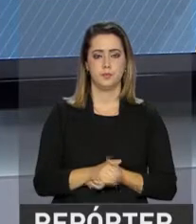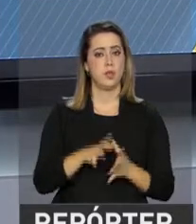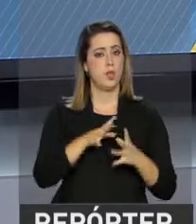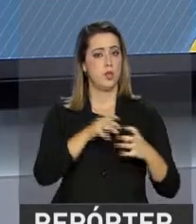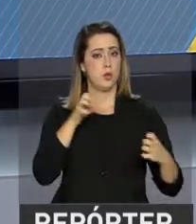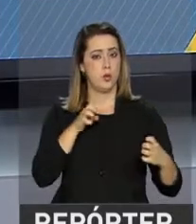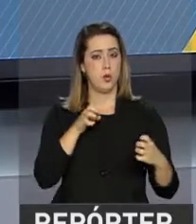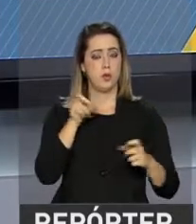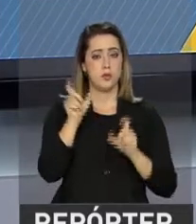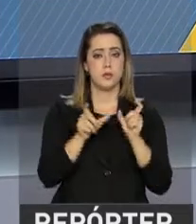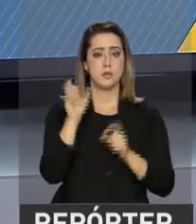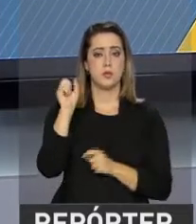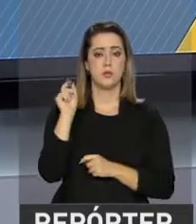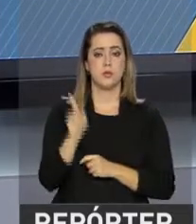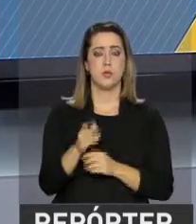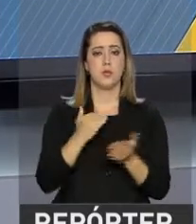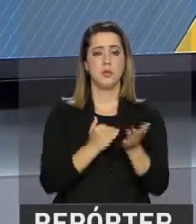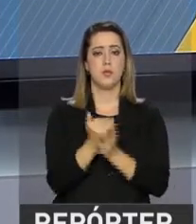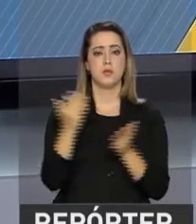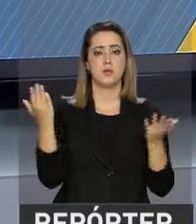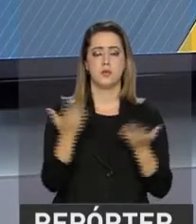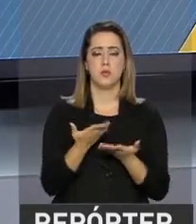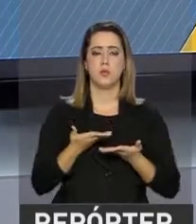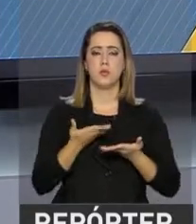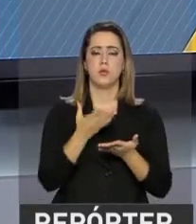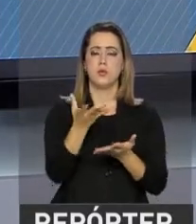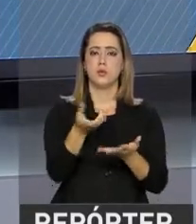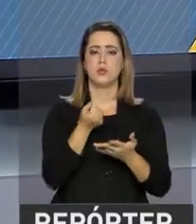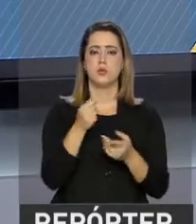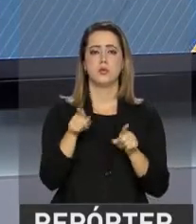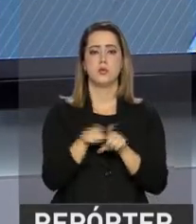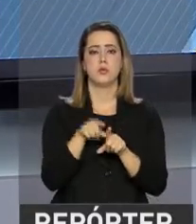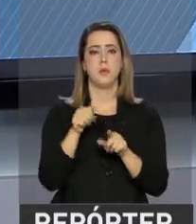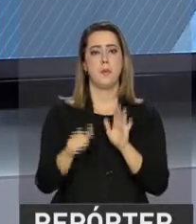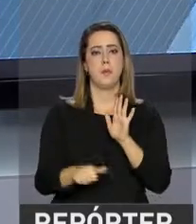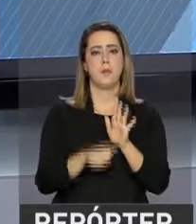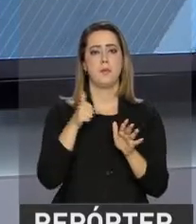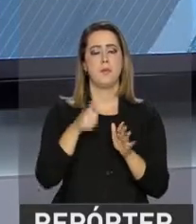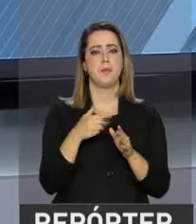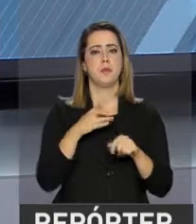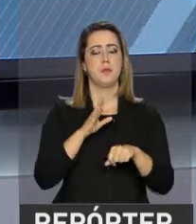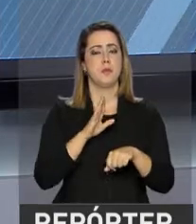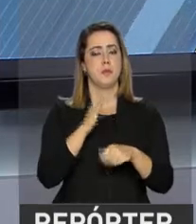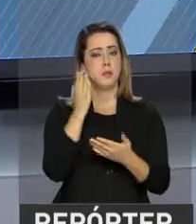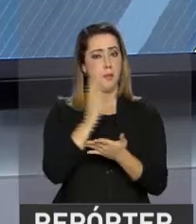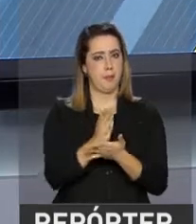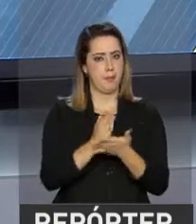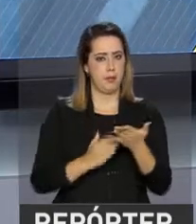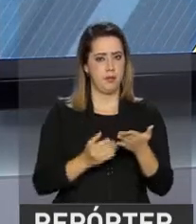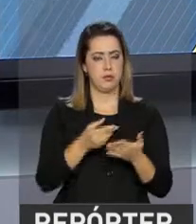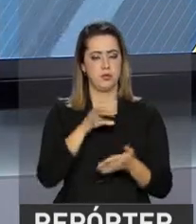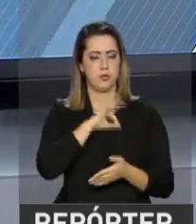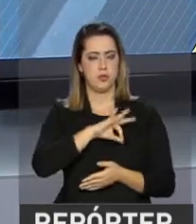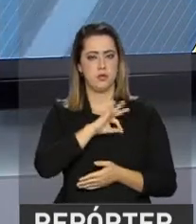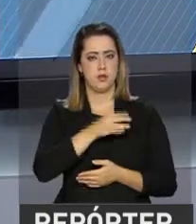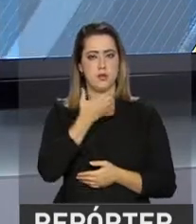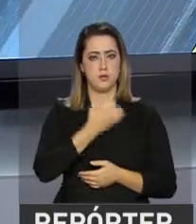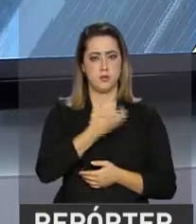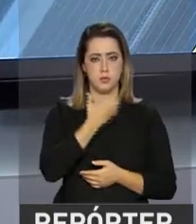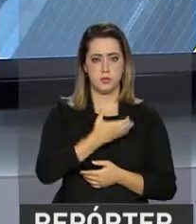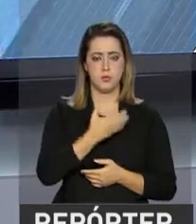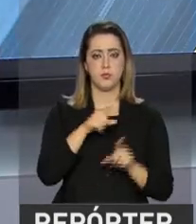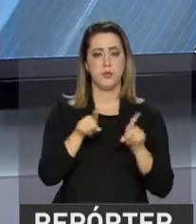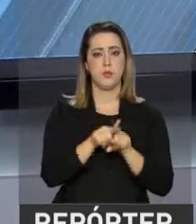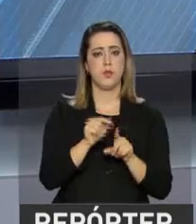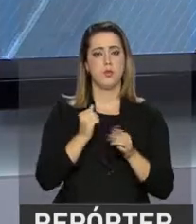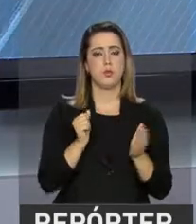Idosos e aposentados começam a receber hoje a antecipação da primeira parcela do 13º salário. O depósito da gratificação será